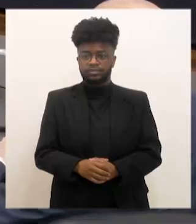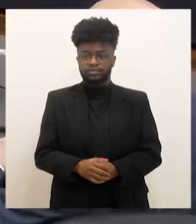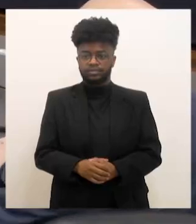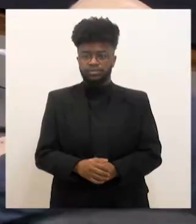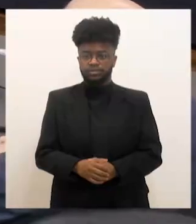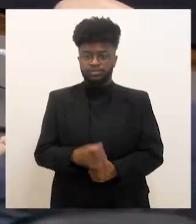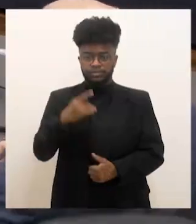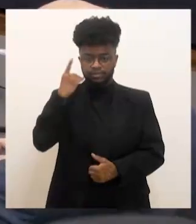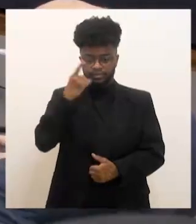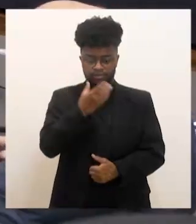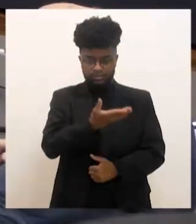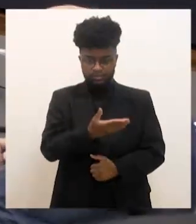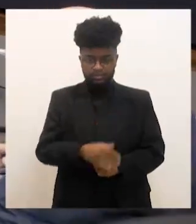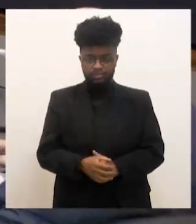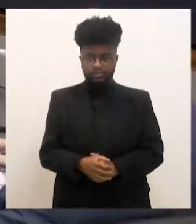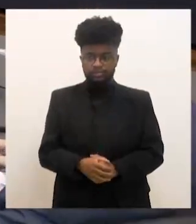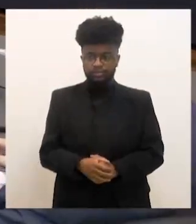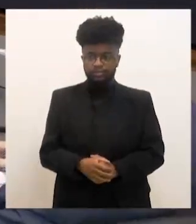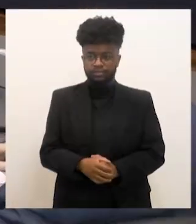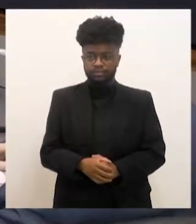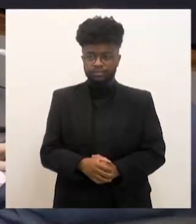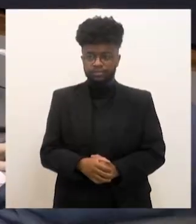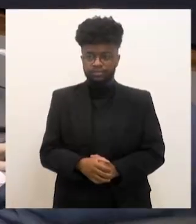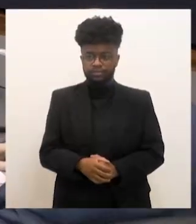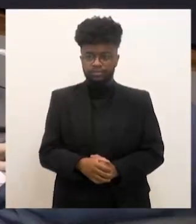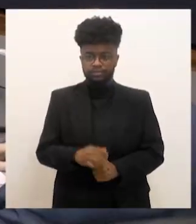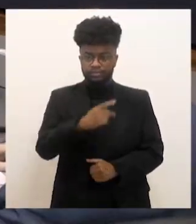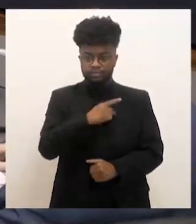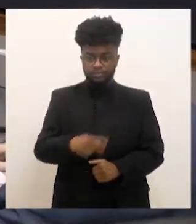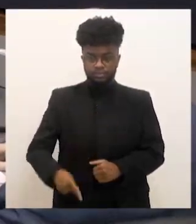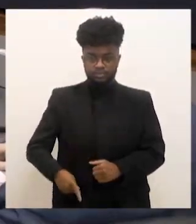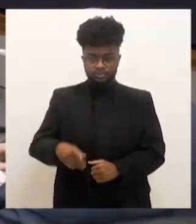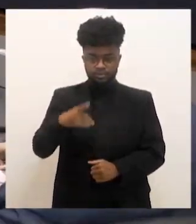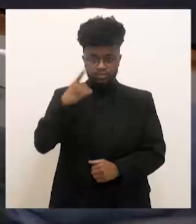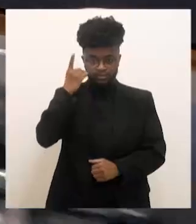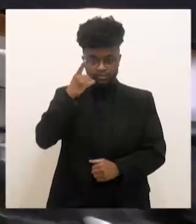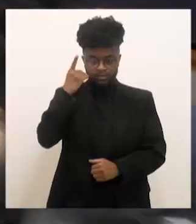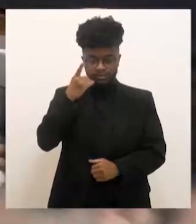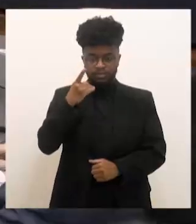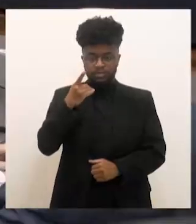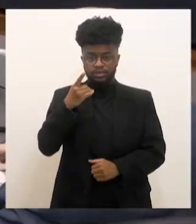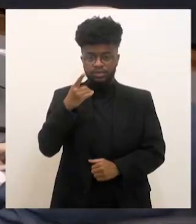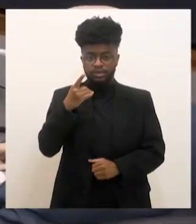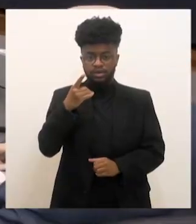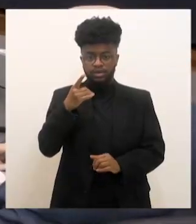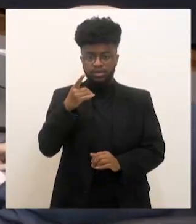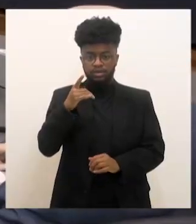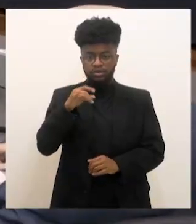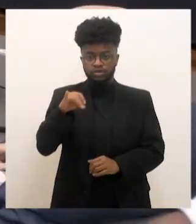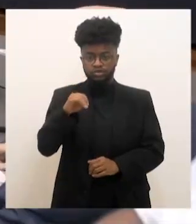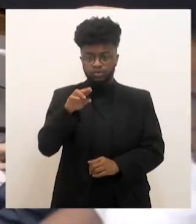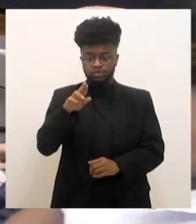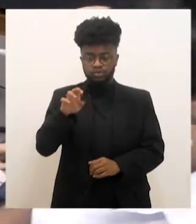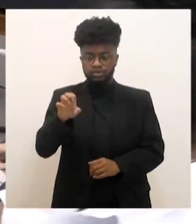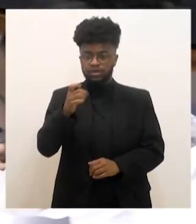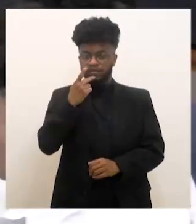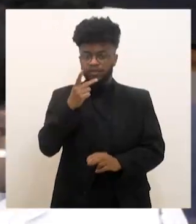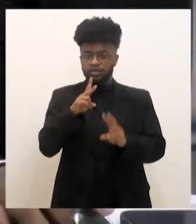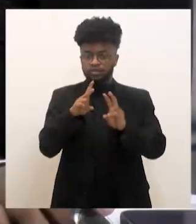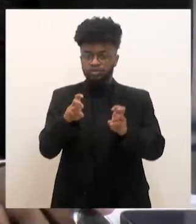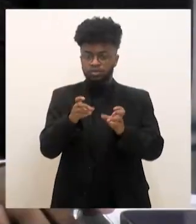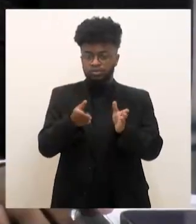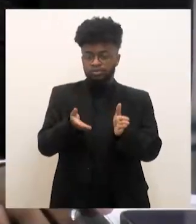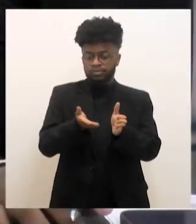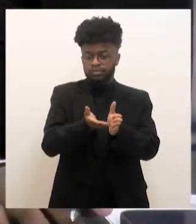Deputado Knoploch. Presidente, o projeto do deputado Jorge Felipe Neto, ele versa sobre marinas,